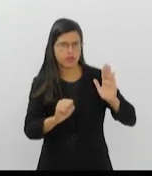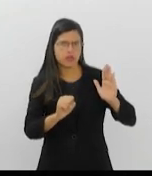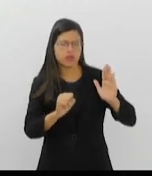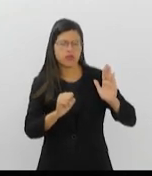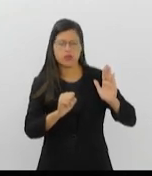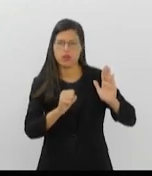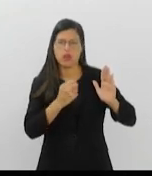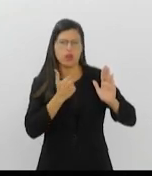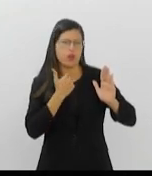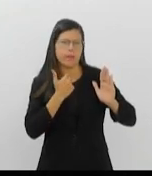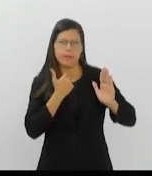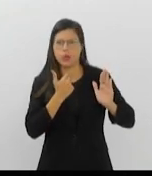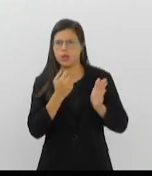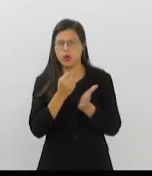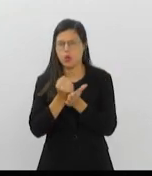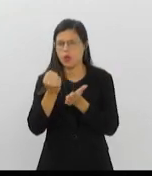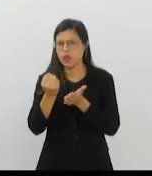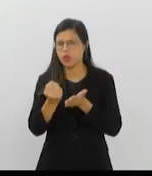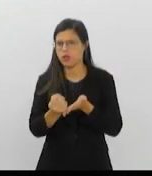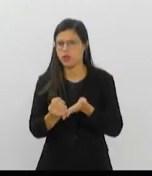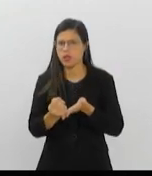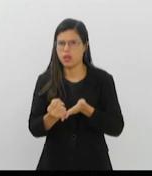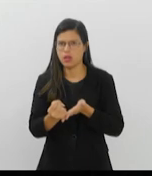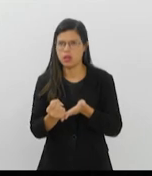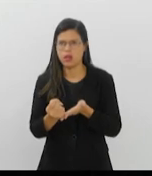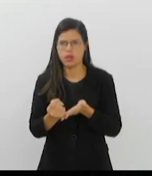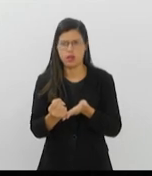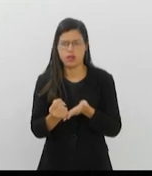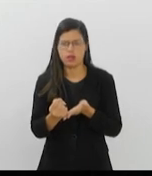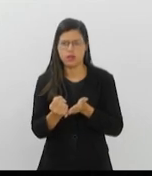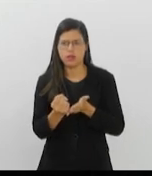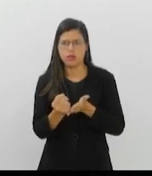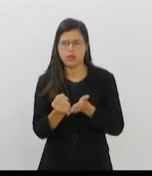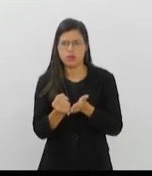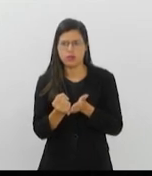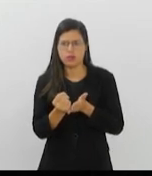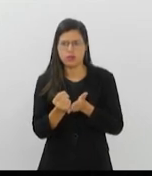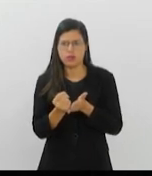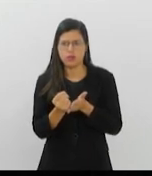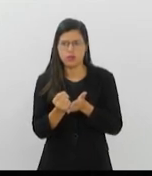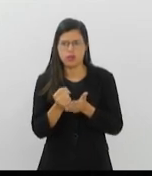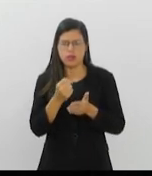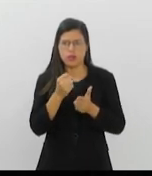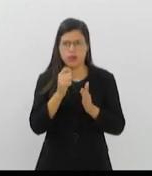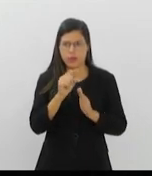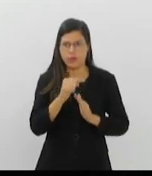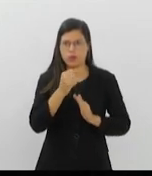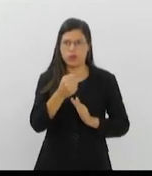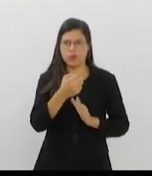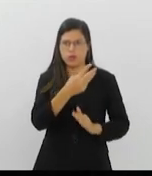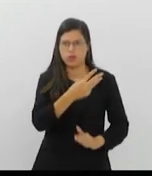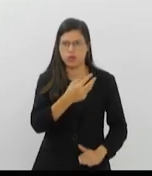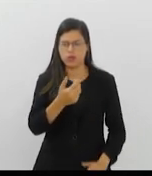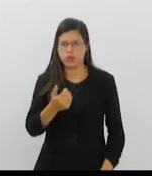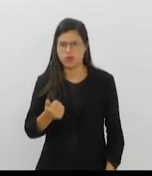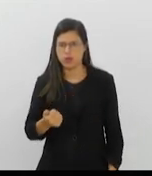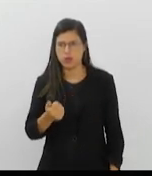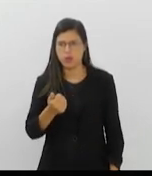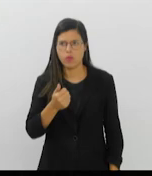poderiam mais ser contratadas a partir de 31 de julho de